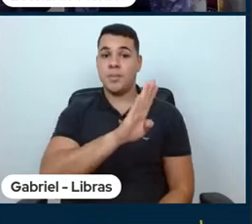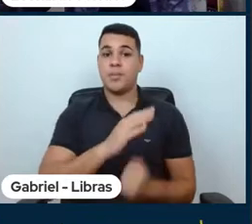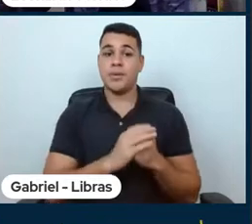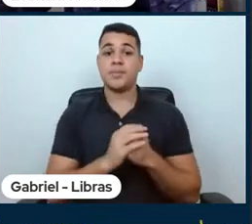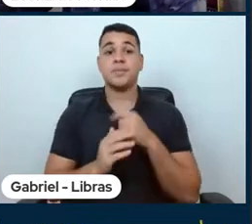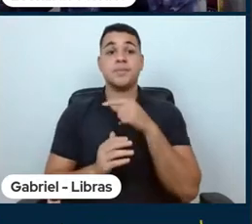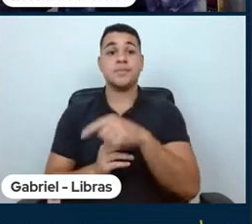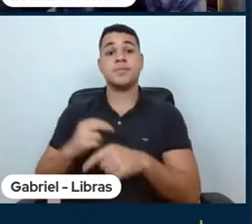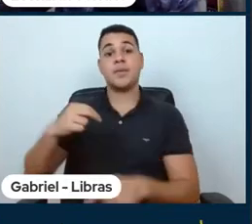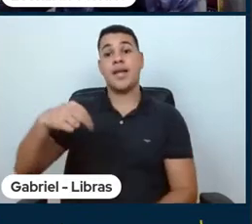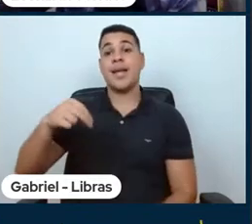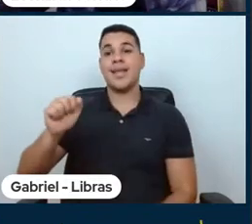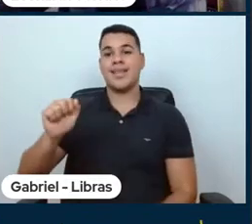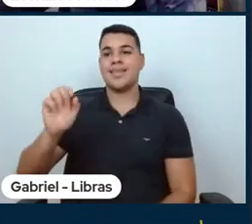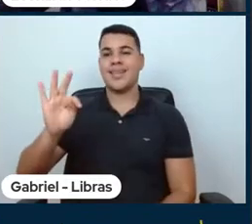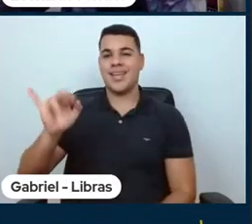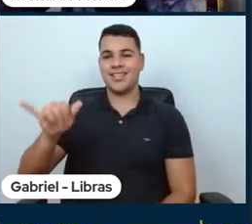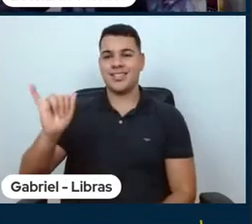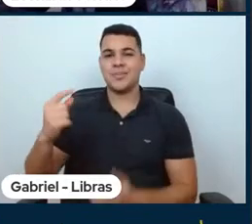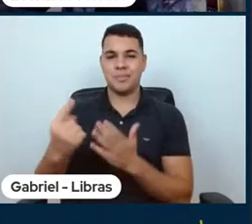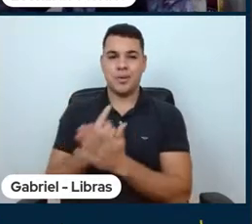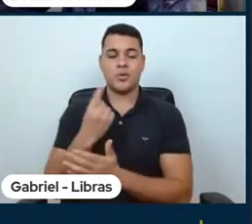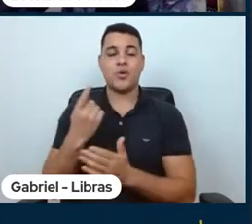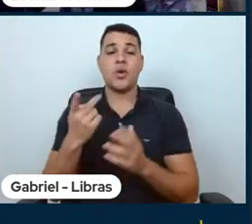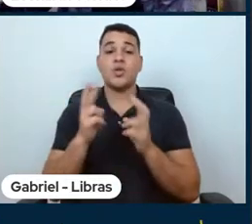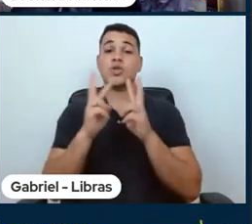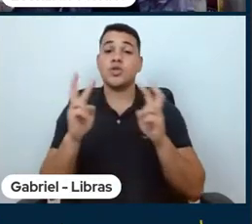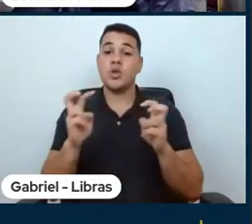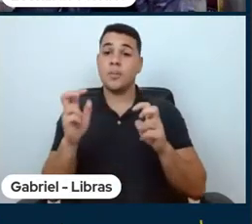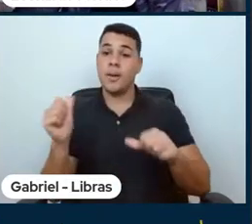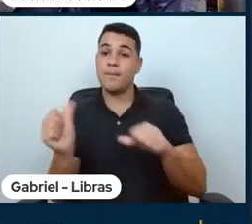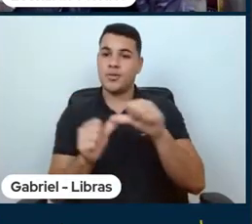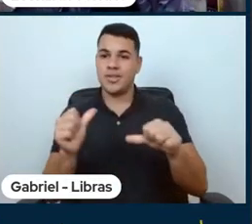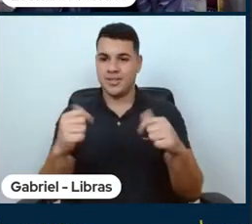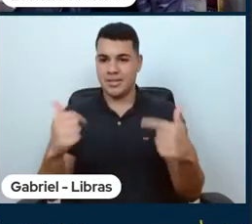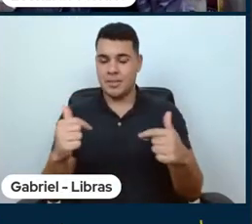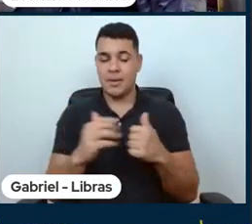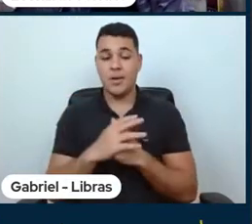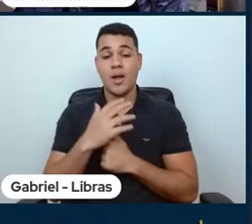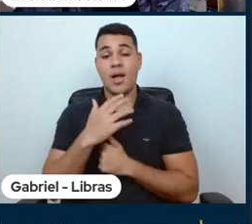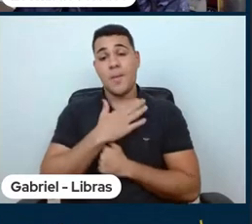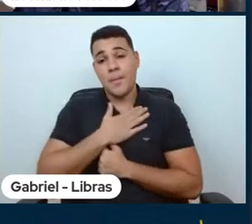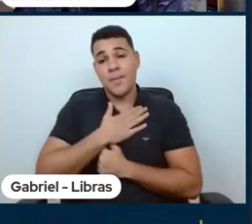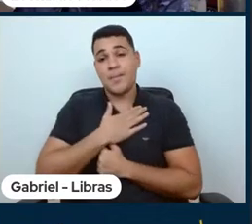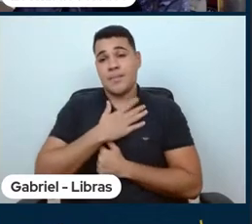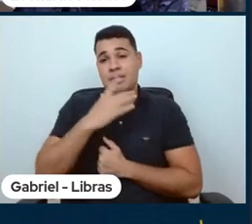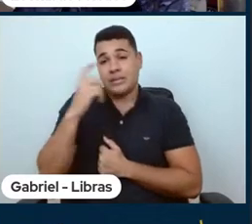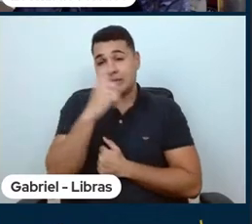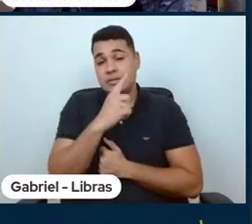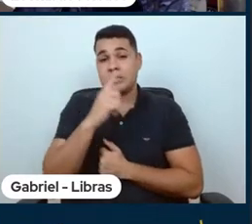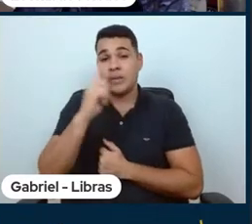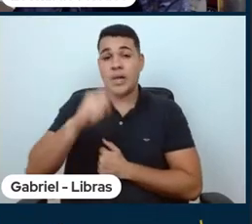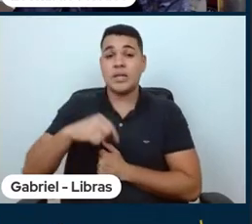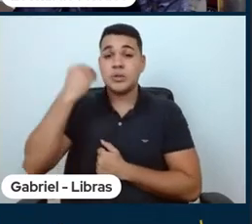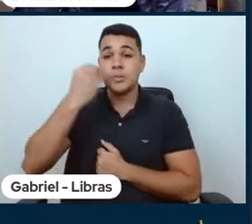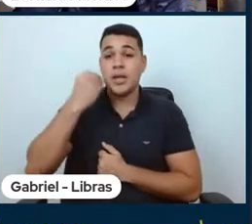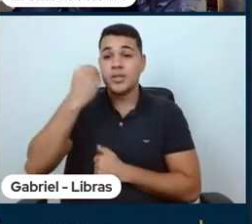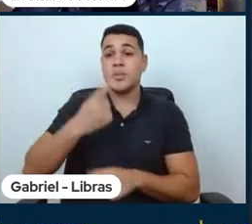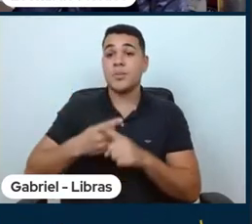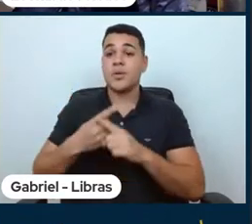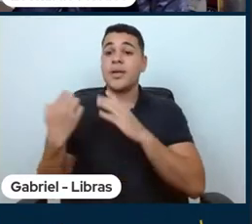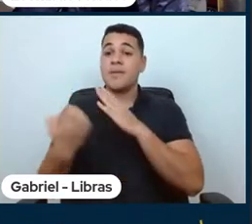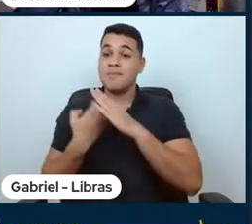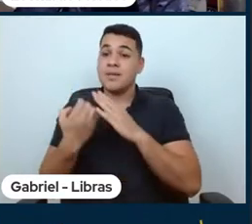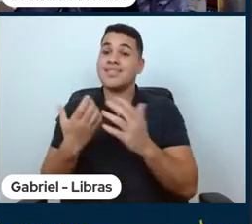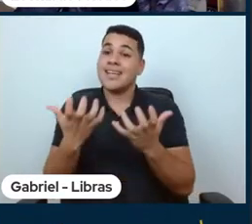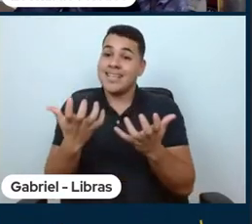a transição de carreira, a parte mais difícil é a experiência, porque as empresas querem uma pessoa experiente, então